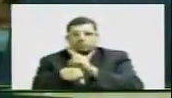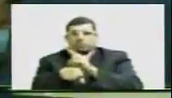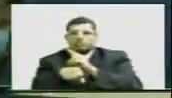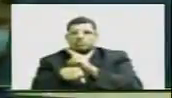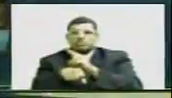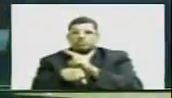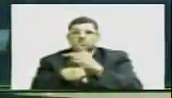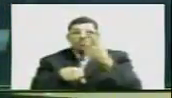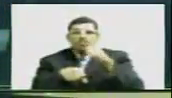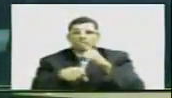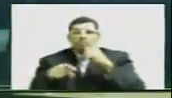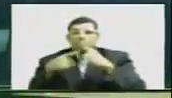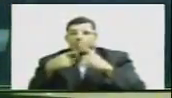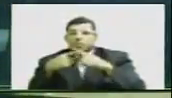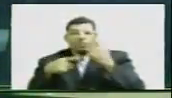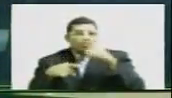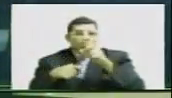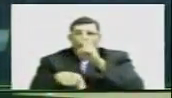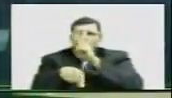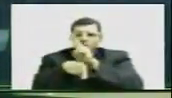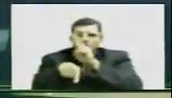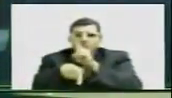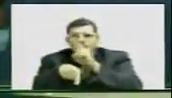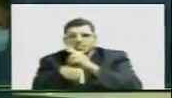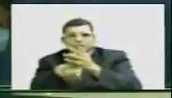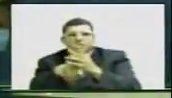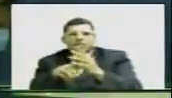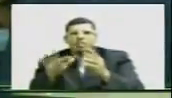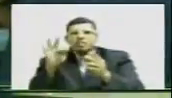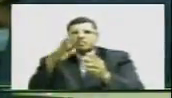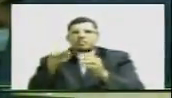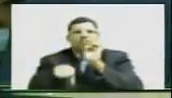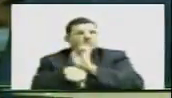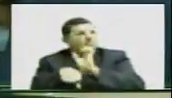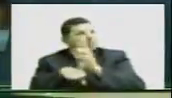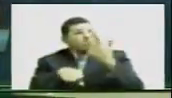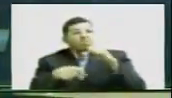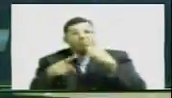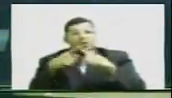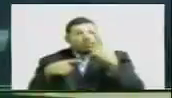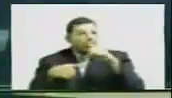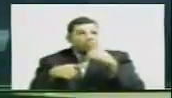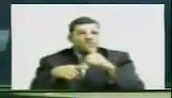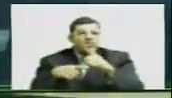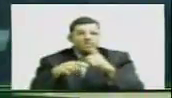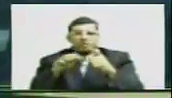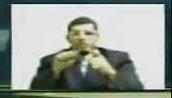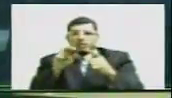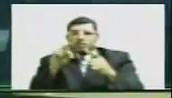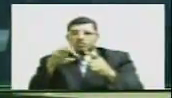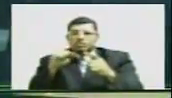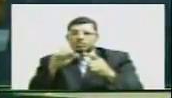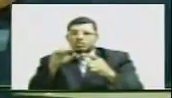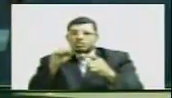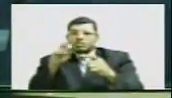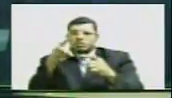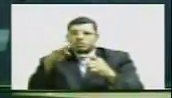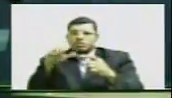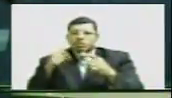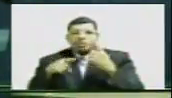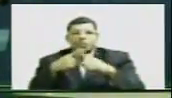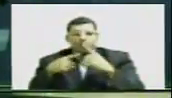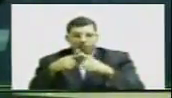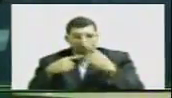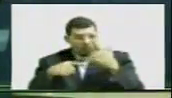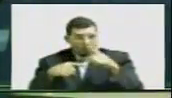da Agricultura, porque não tem fiscais da Fazenda Estadual, porque não tem auditores da SUFRAMA, porque